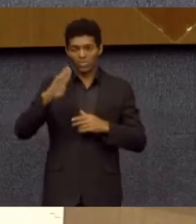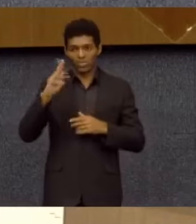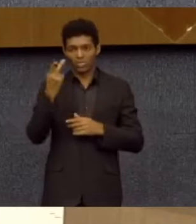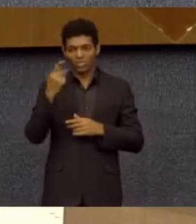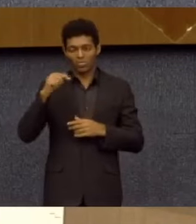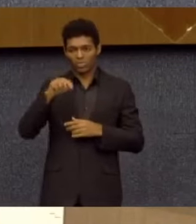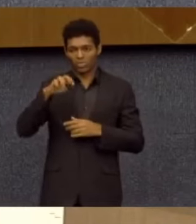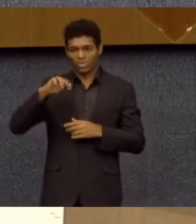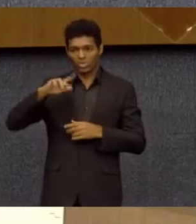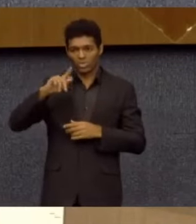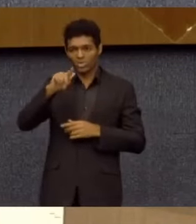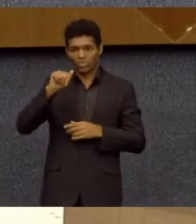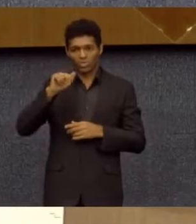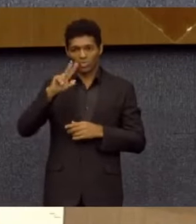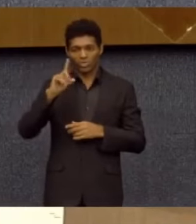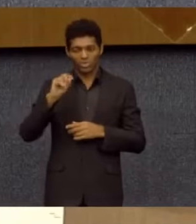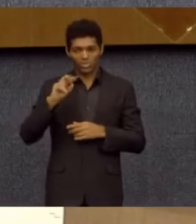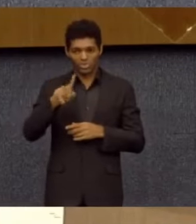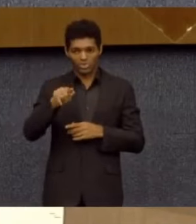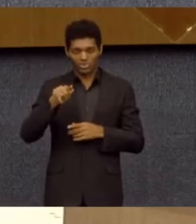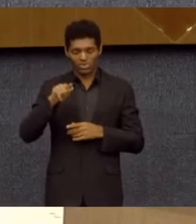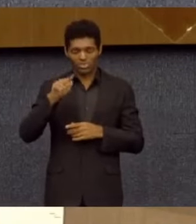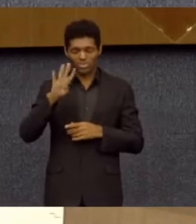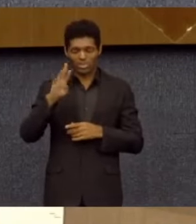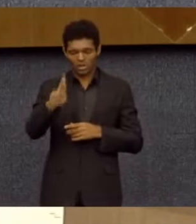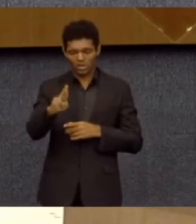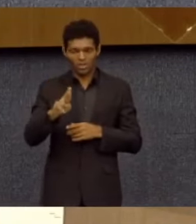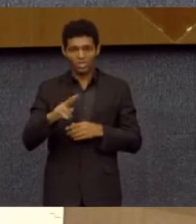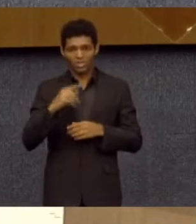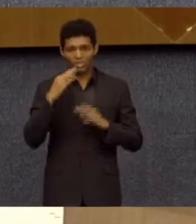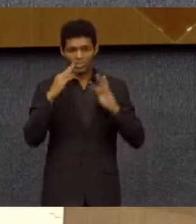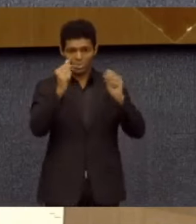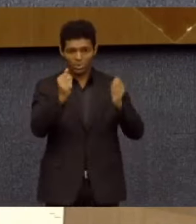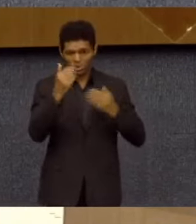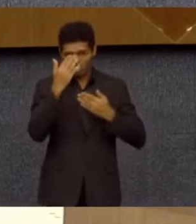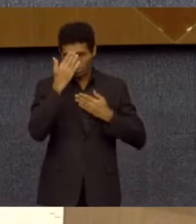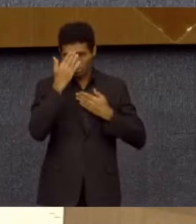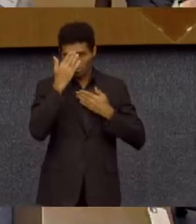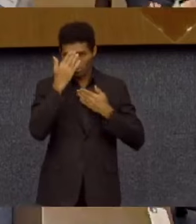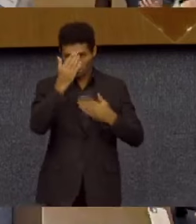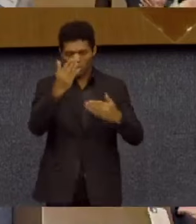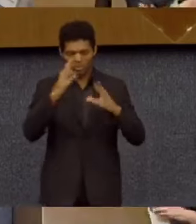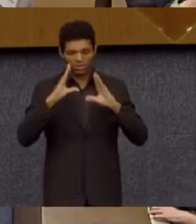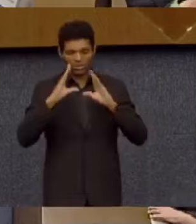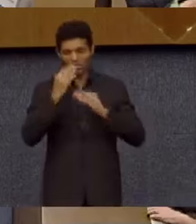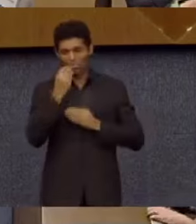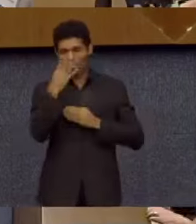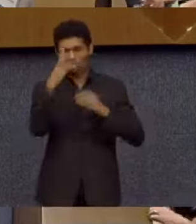cmbh.mg.gov.br. A todos uma ótima noite e o nosso muito obrigado pela presença.